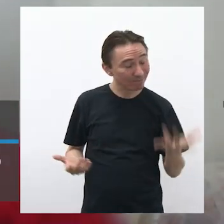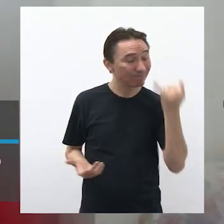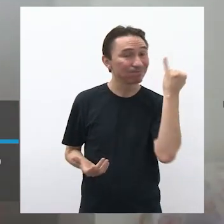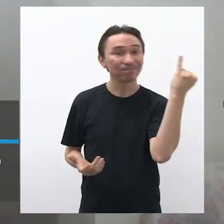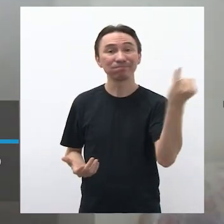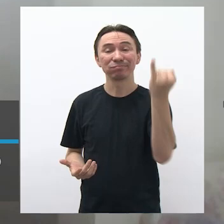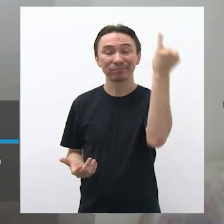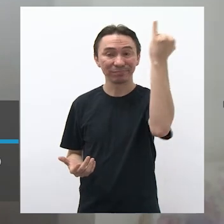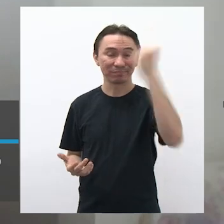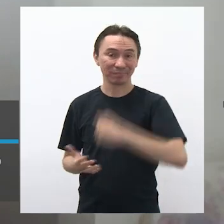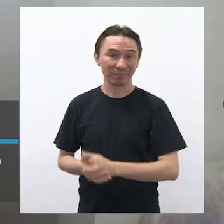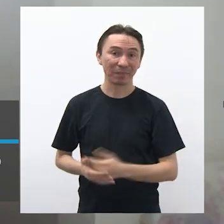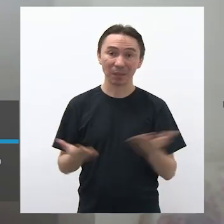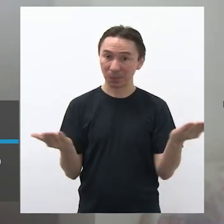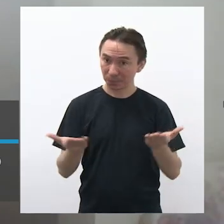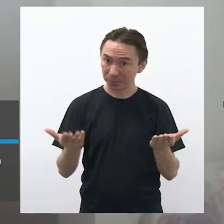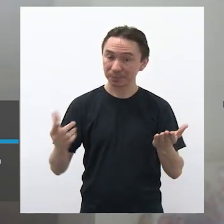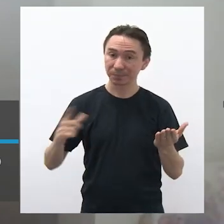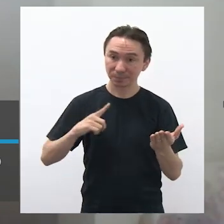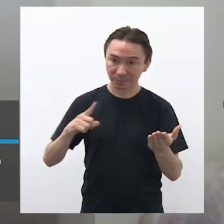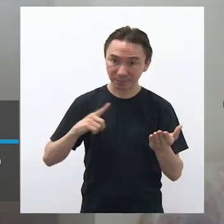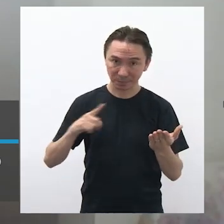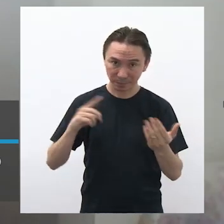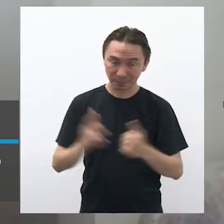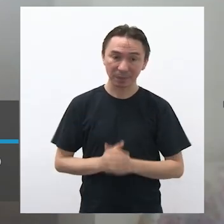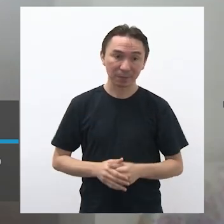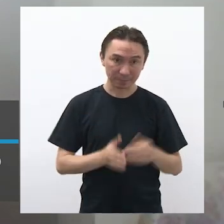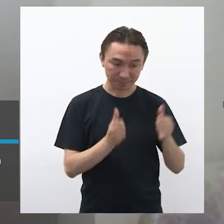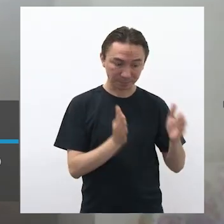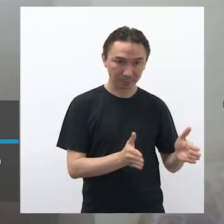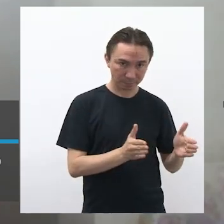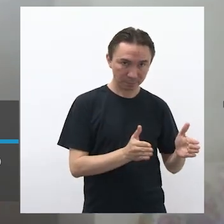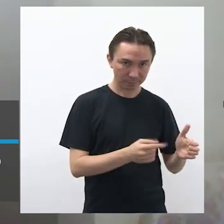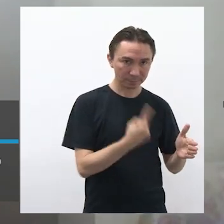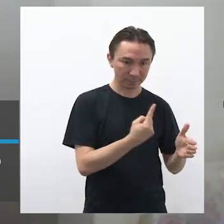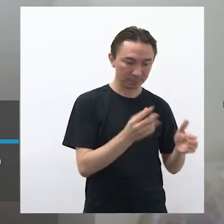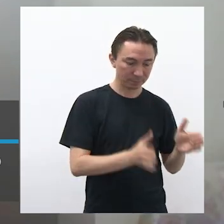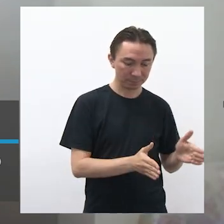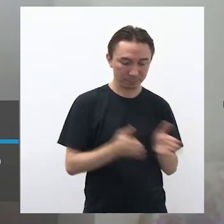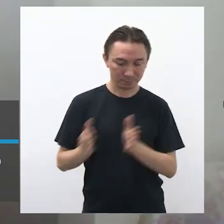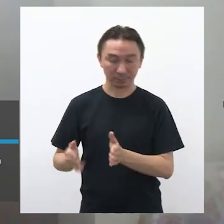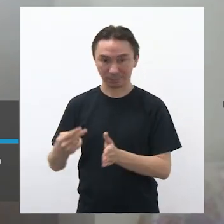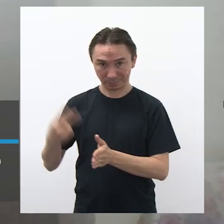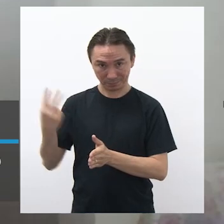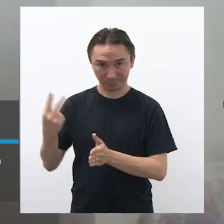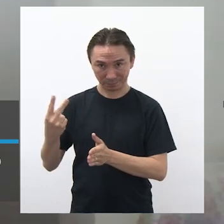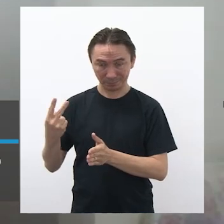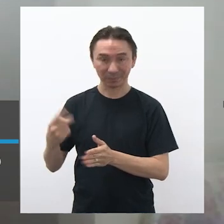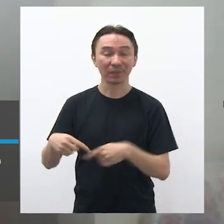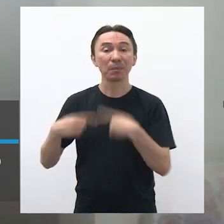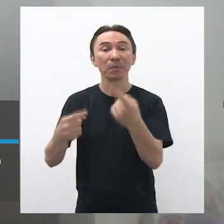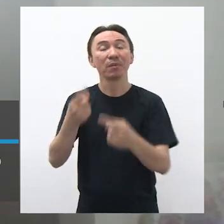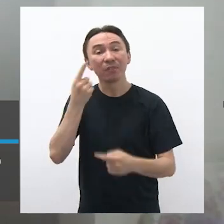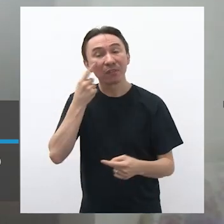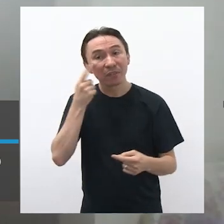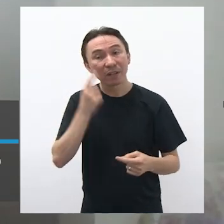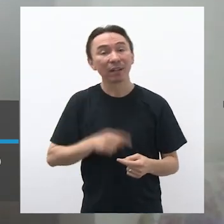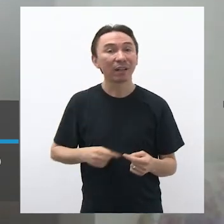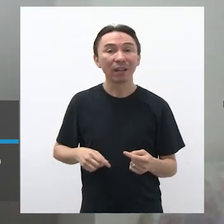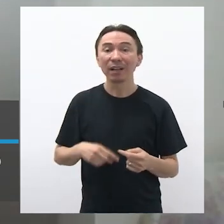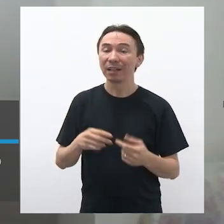a gente vai ver agora, nesse segundo momento desse nosso encontro, né, daqui a pouquinho, quando a gente for fazer a leitura e